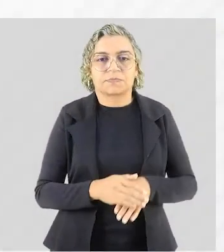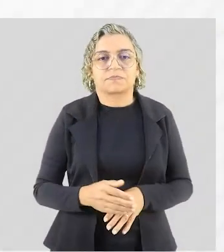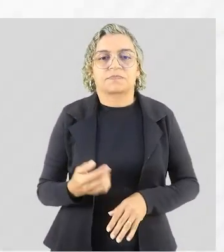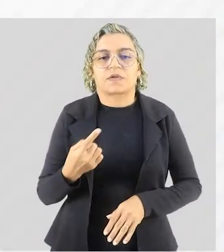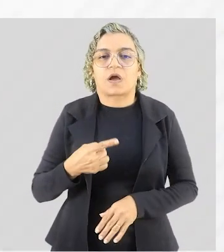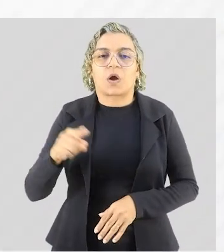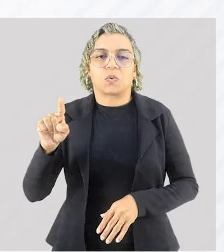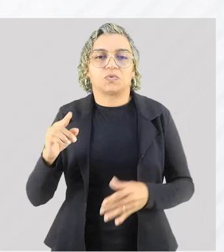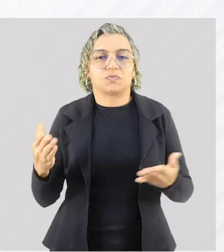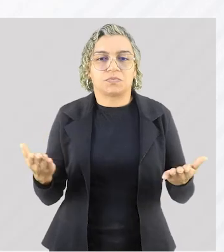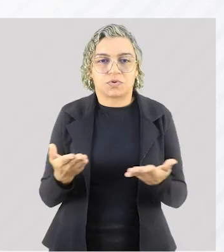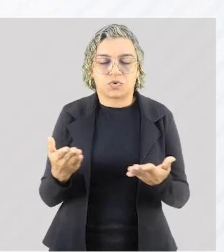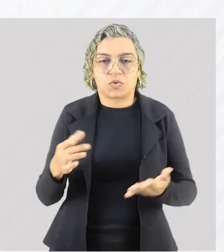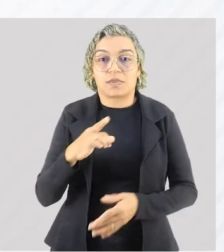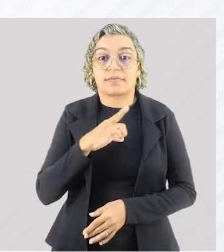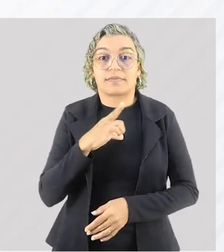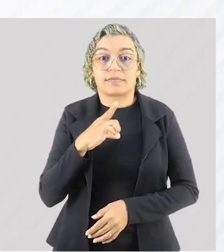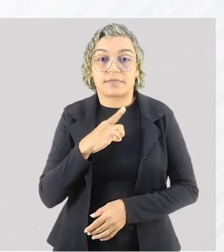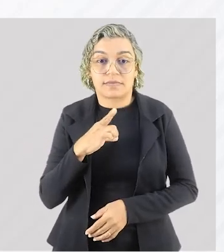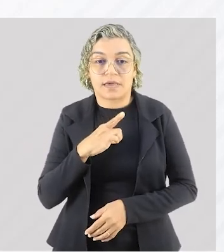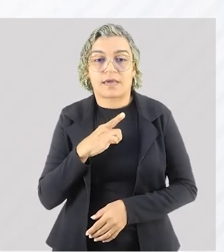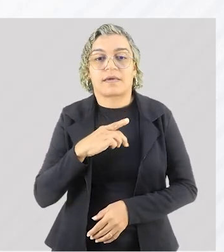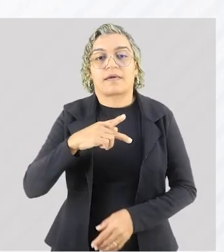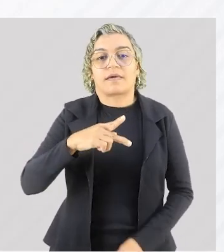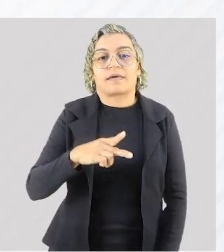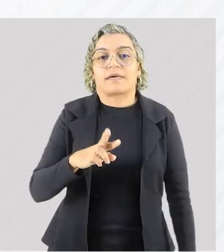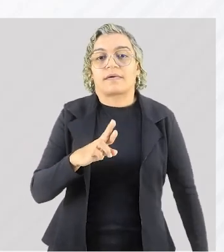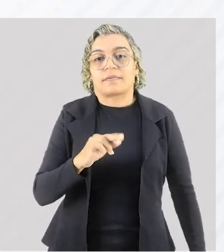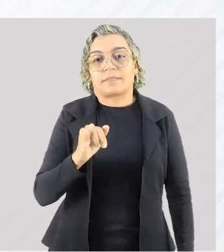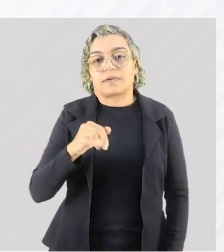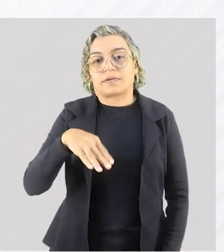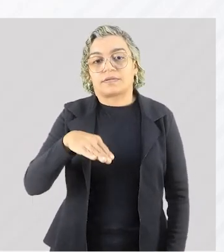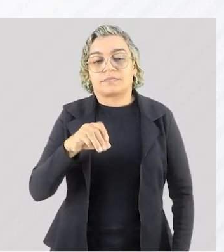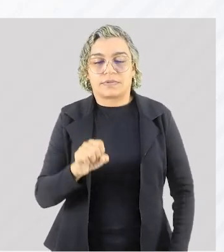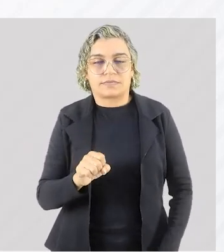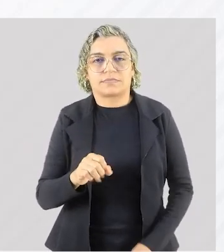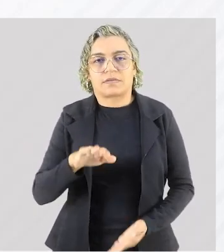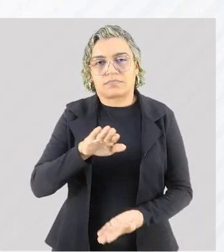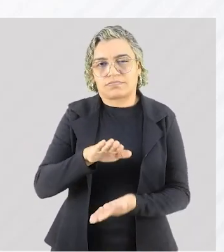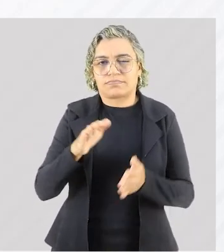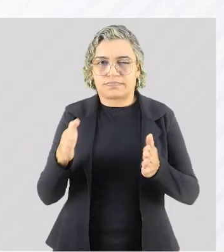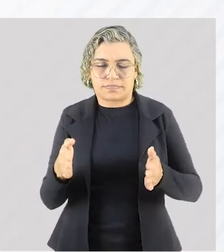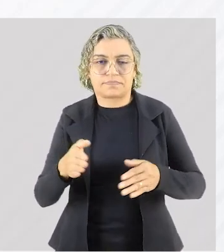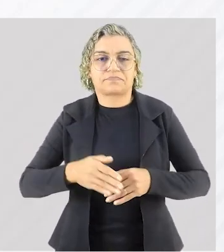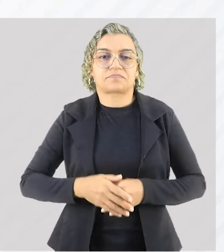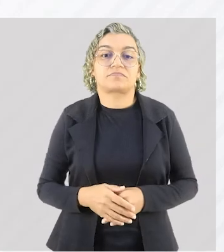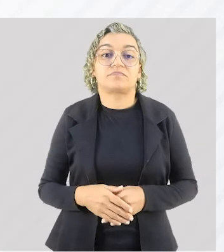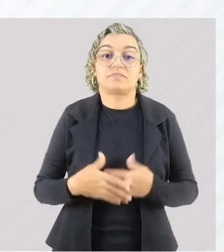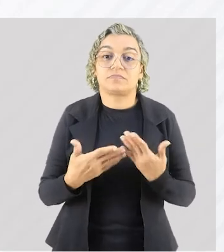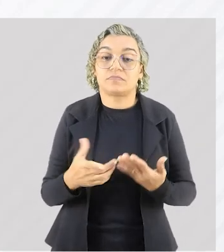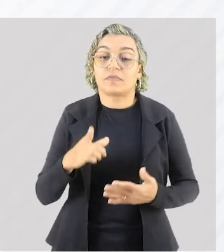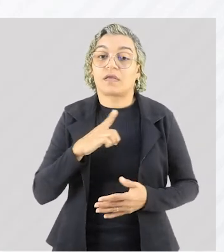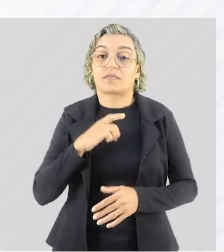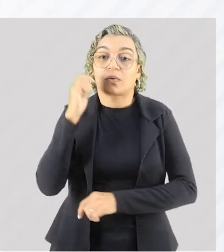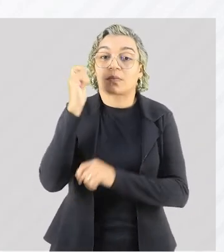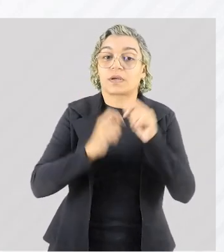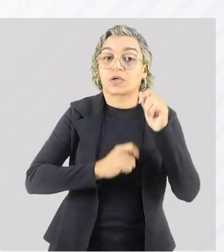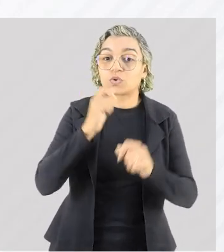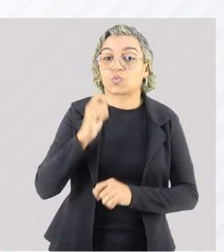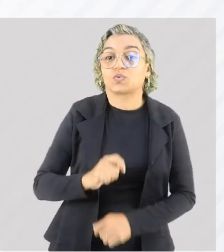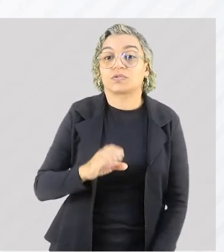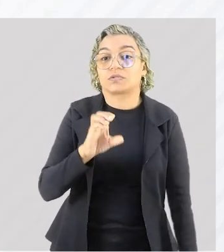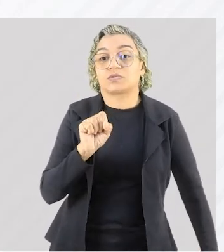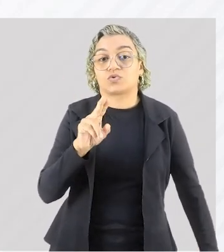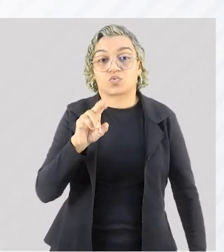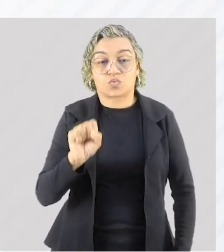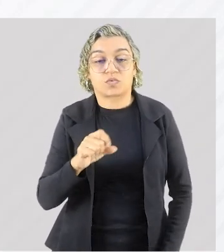Questão também envolvendo aí prismas, né? O paralelepípedo, o cubo. Vamos lá. Uma indústria de sucos